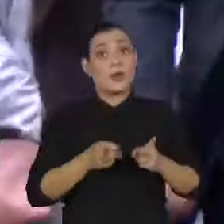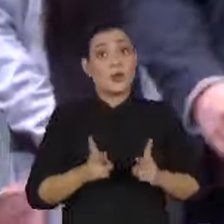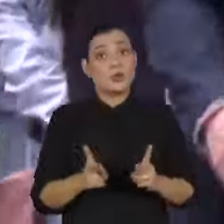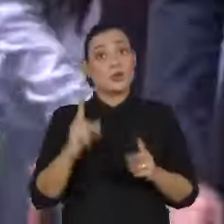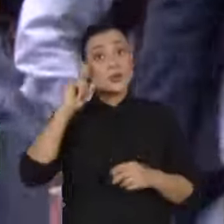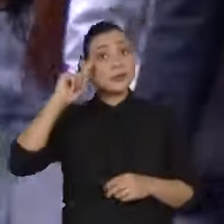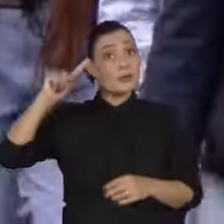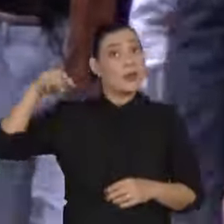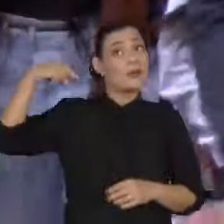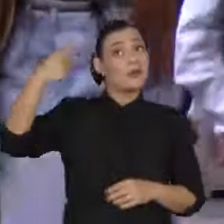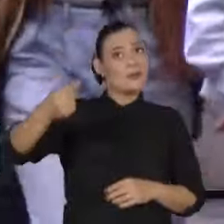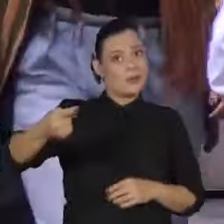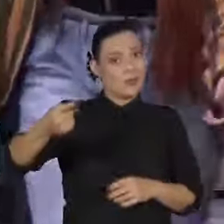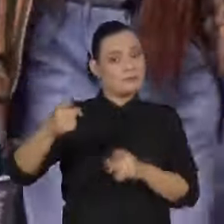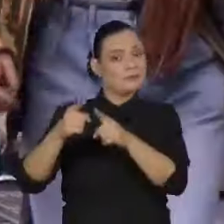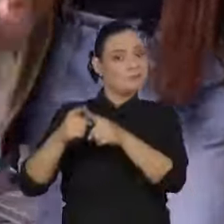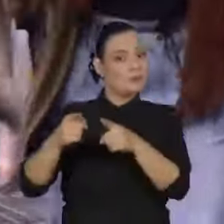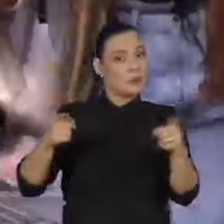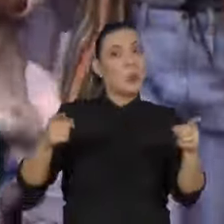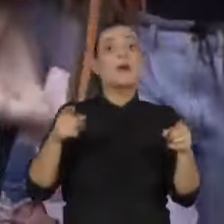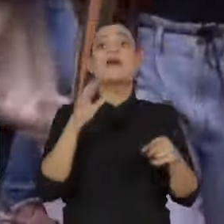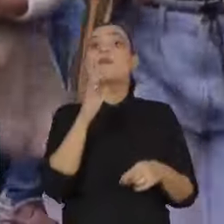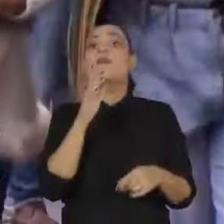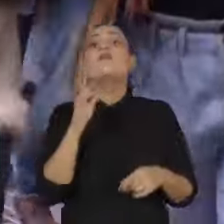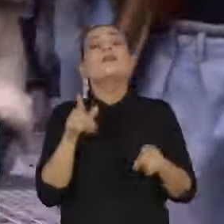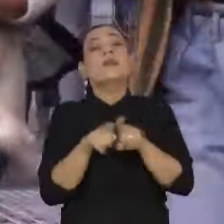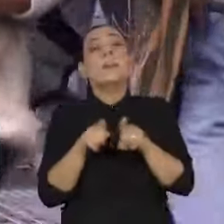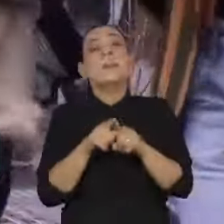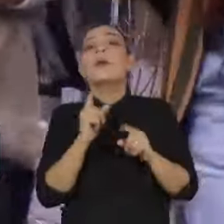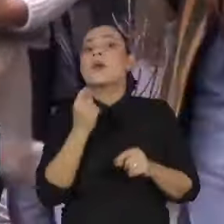a próxima semana inclusive no feriado de Corpus crist yeah